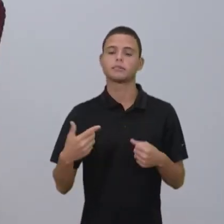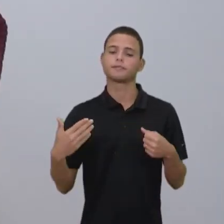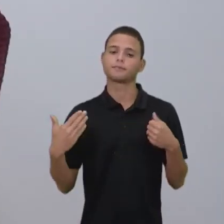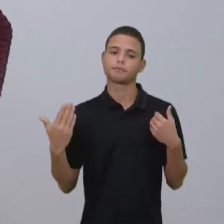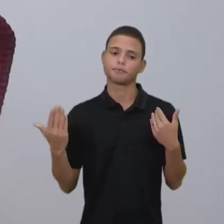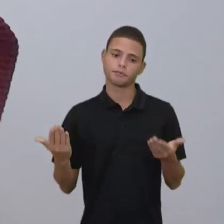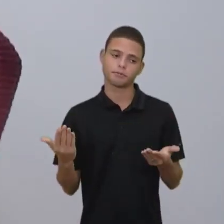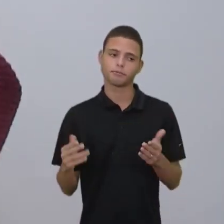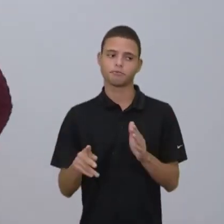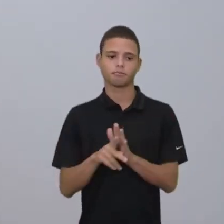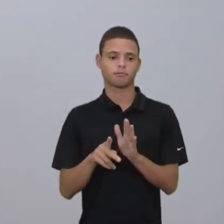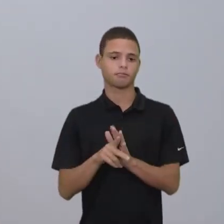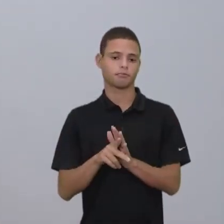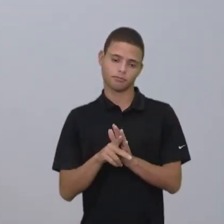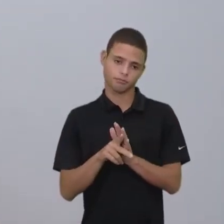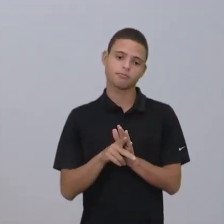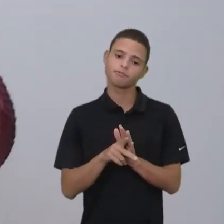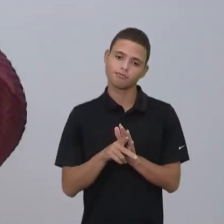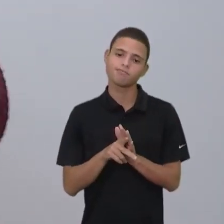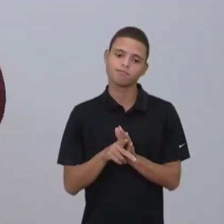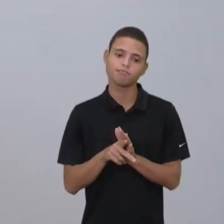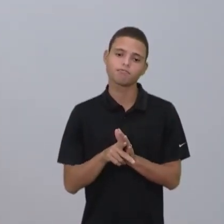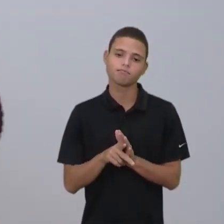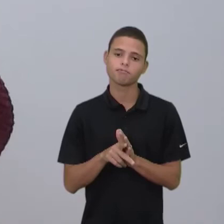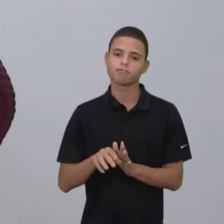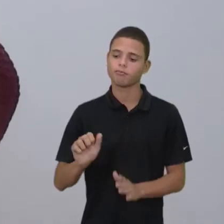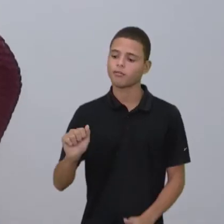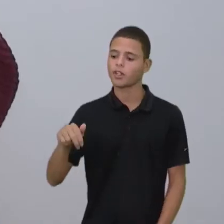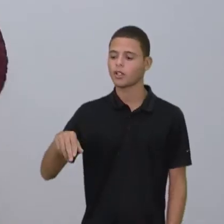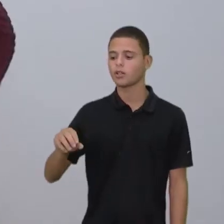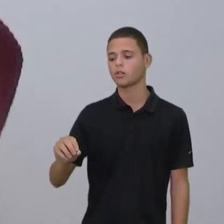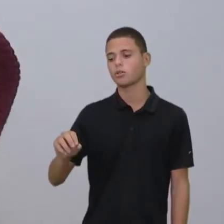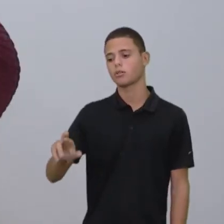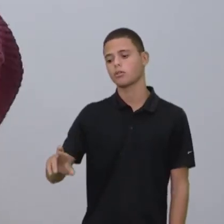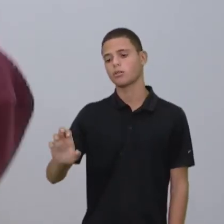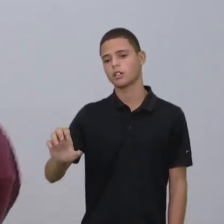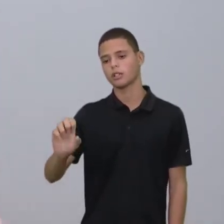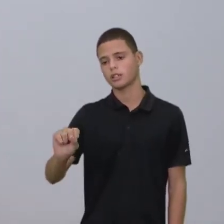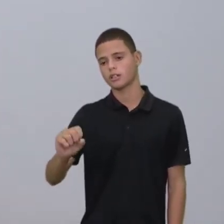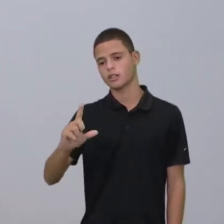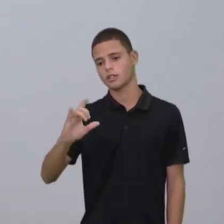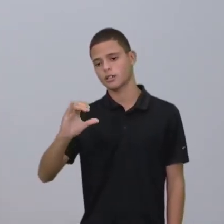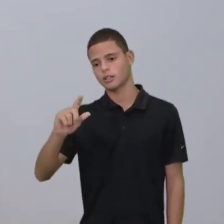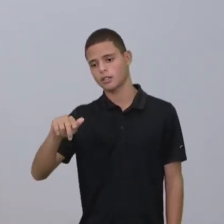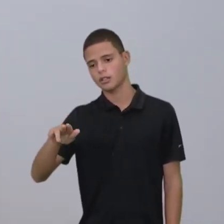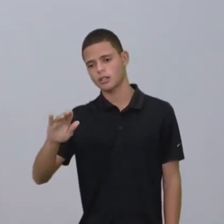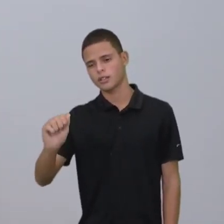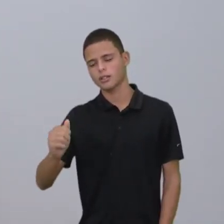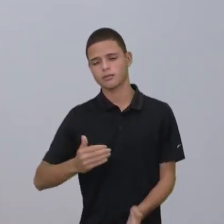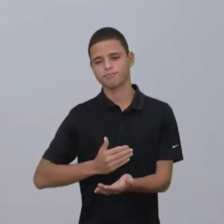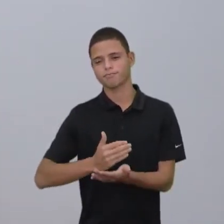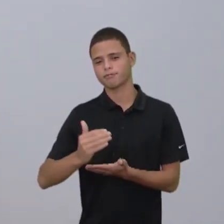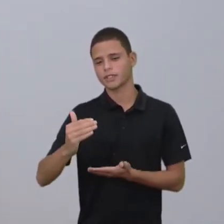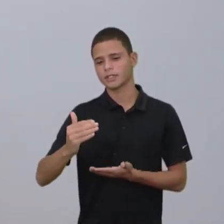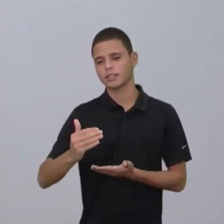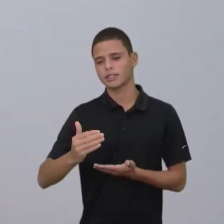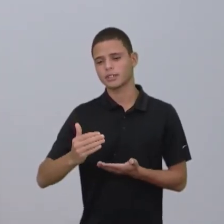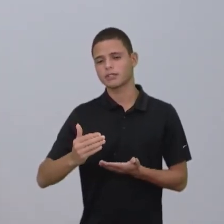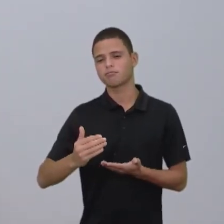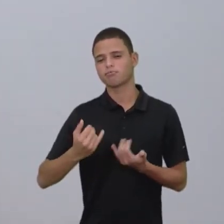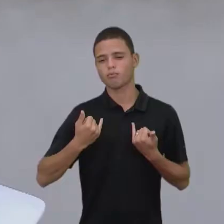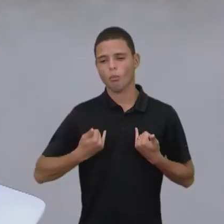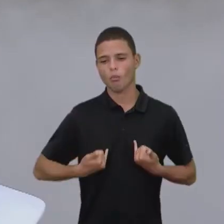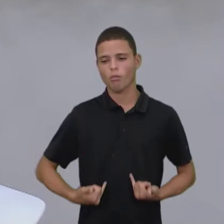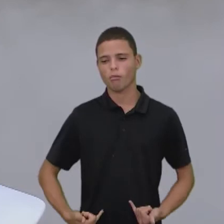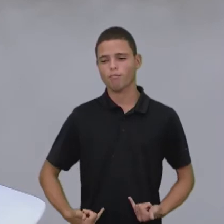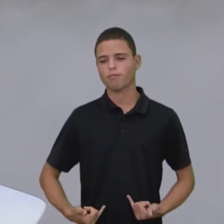a anorexia, torna torna o nosso organismo muito mais propenso a desencadear a anorexia. Perfeito. Né?